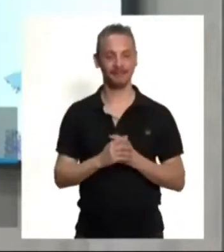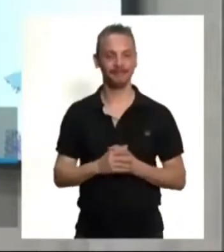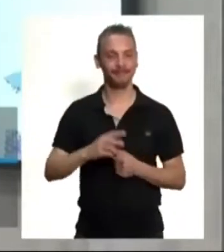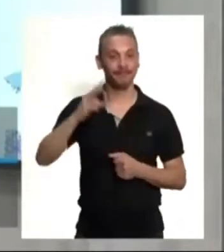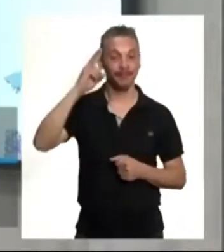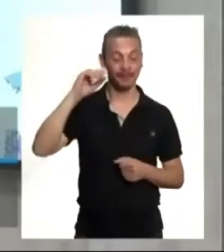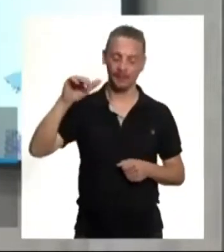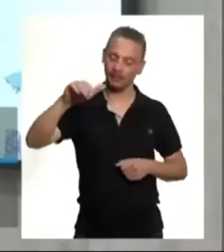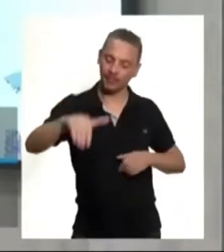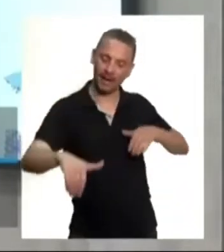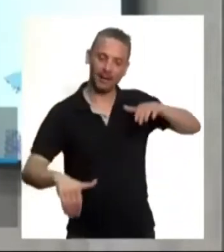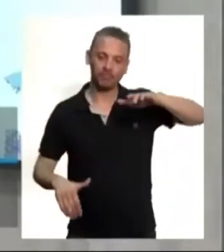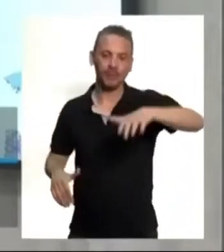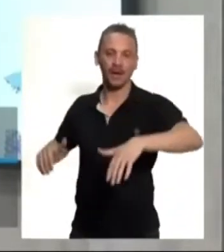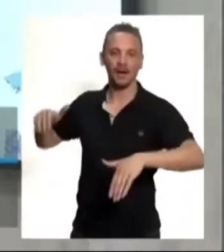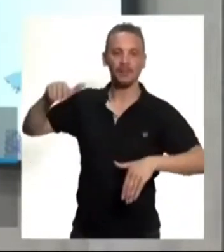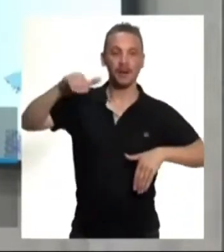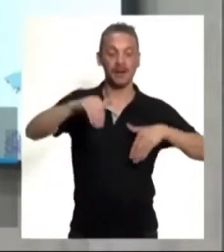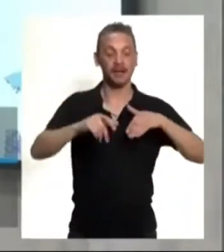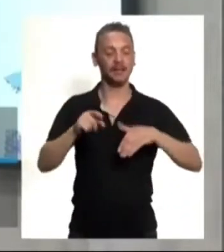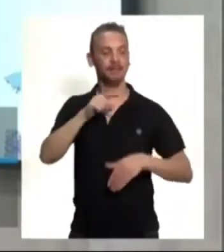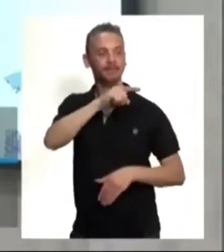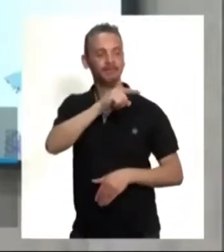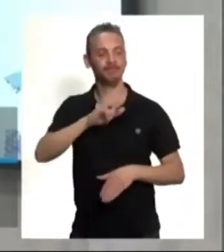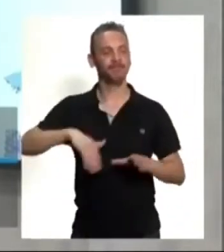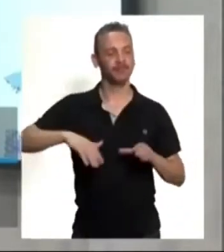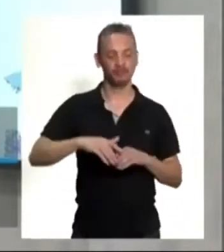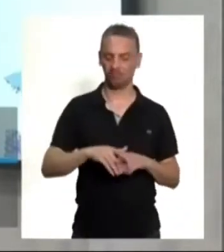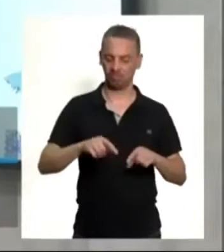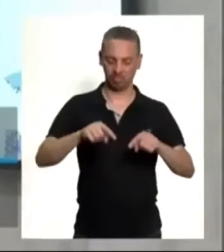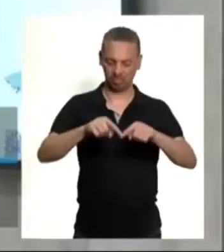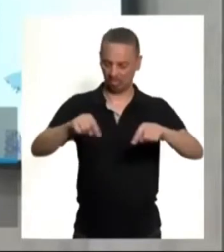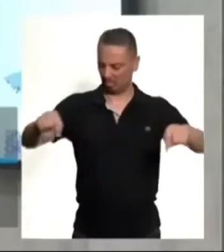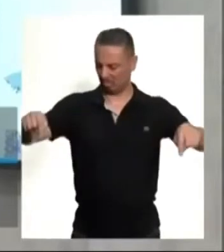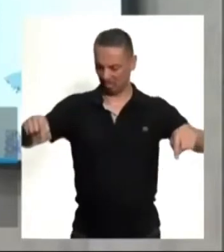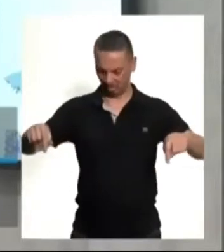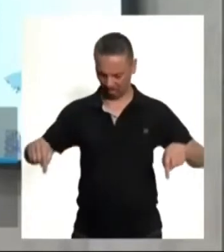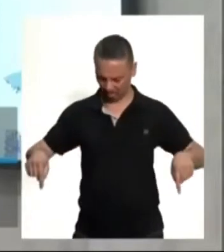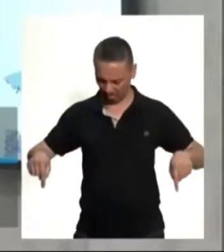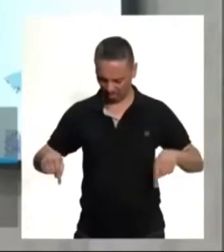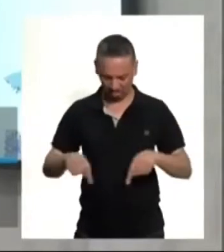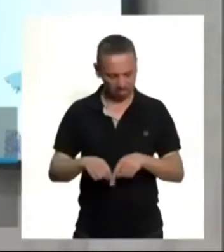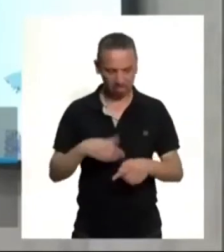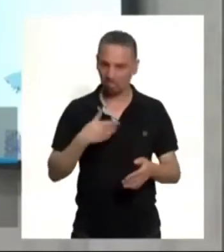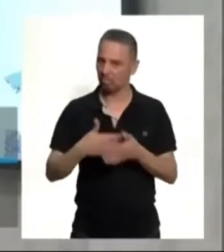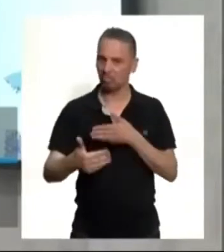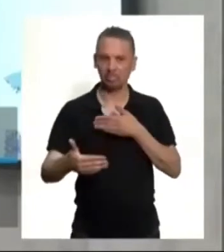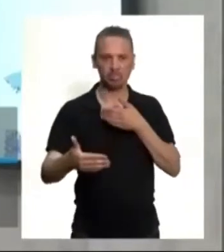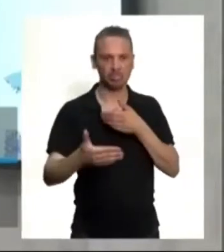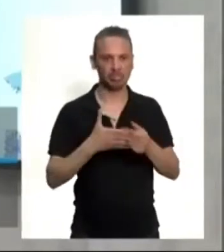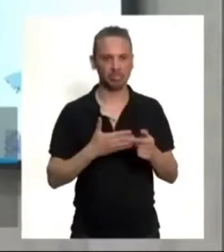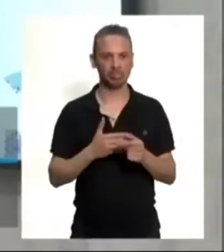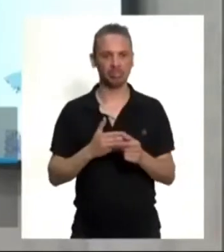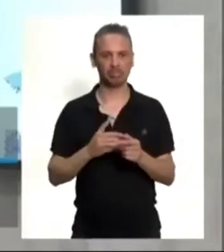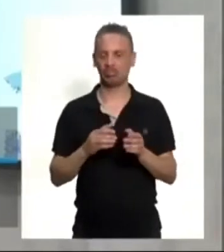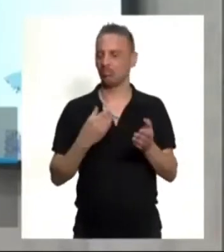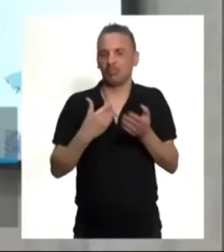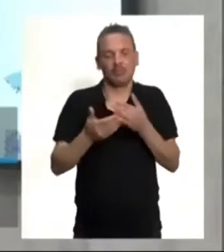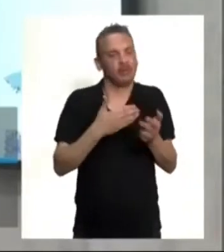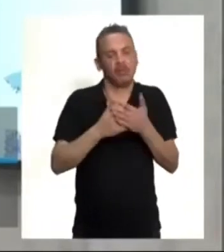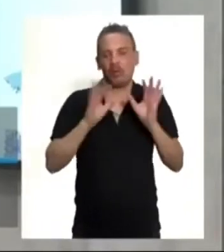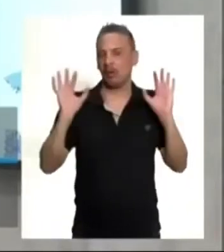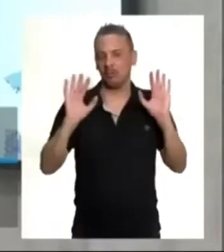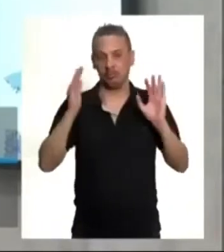piscina do clube que você frequentava. Não importa o formato da piscina, se ela é uma piscina quadrada, se ela é uma piscina retangular,